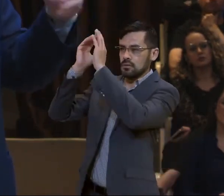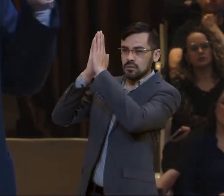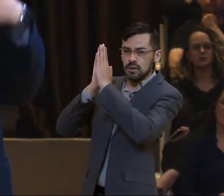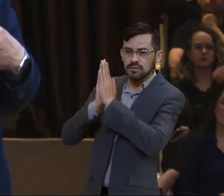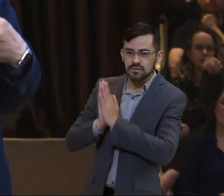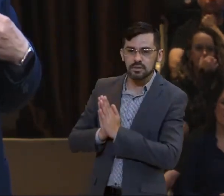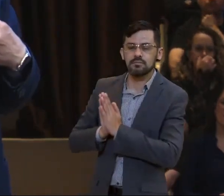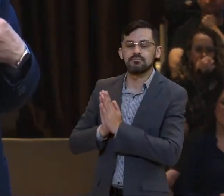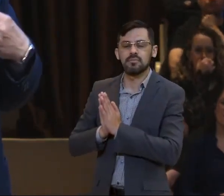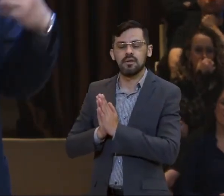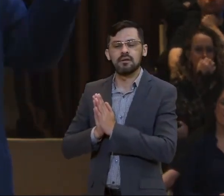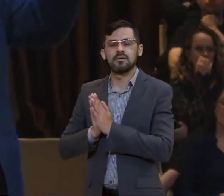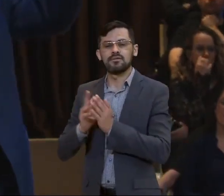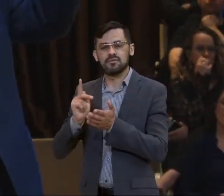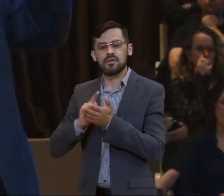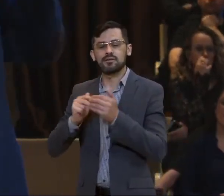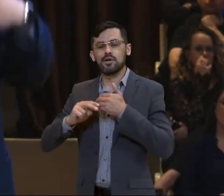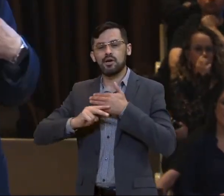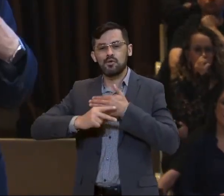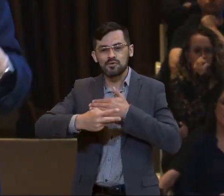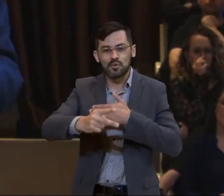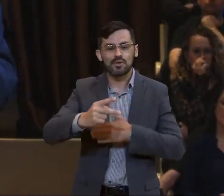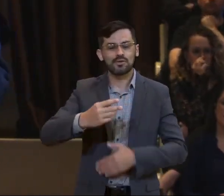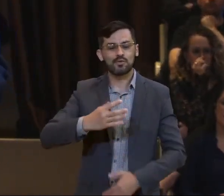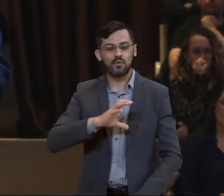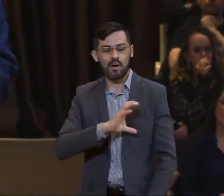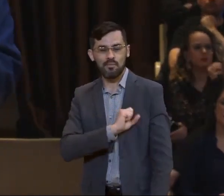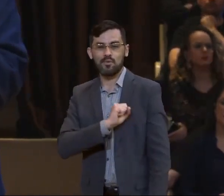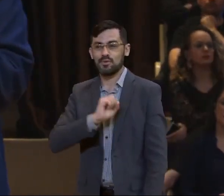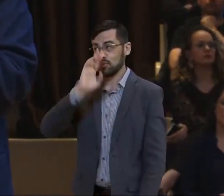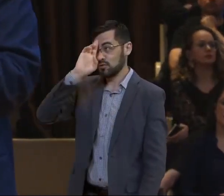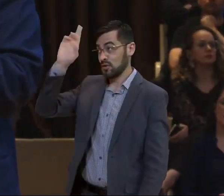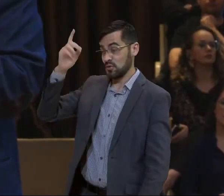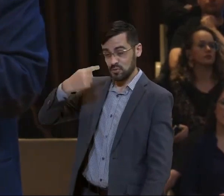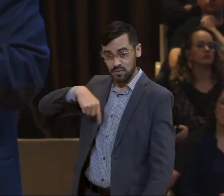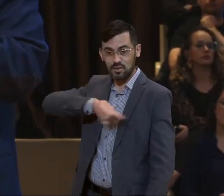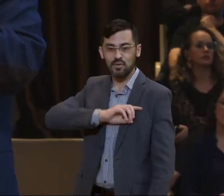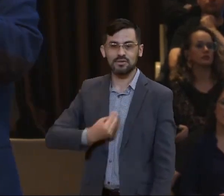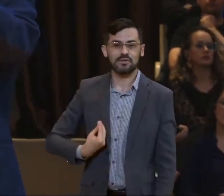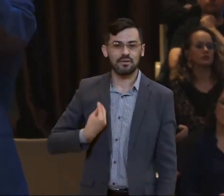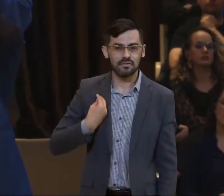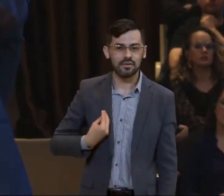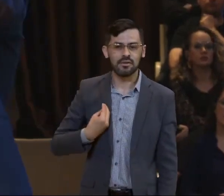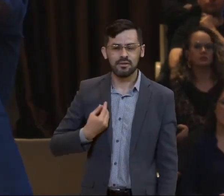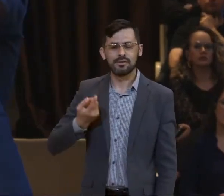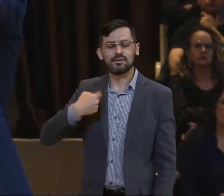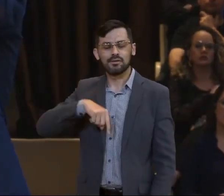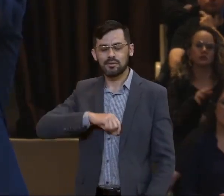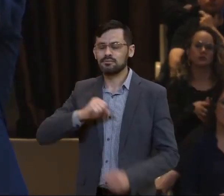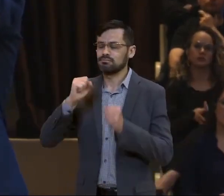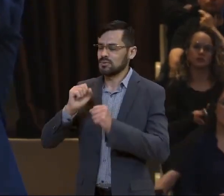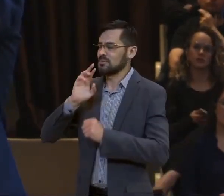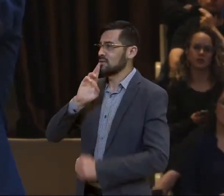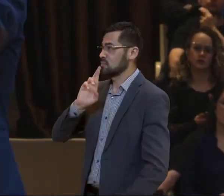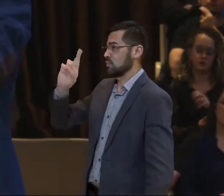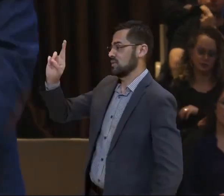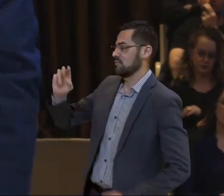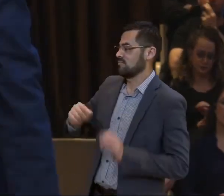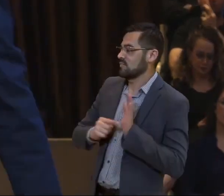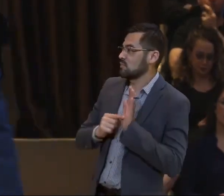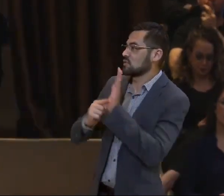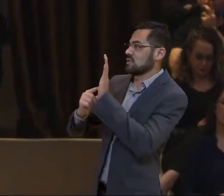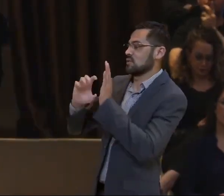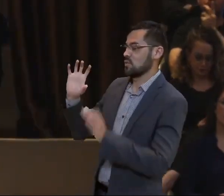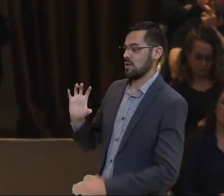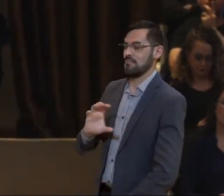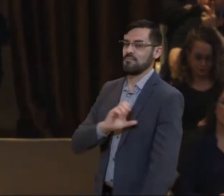adoração é fruto do amor do Senhor na nossa vida, que faz com que a gente responda em amor e adoração para